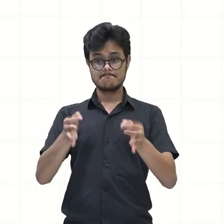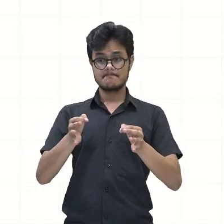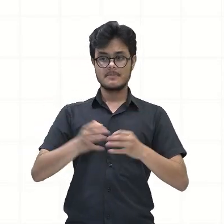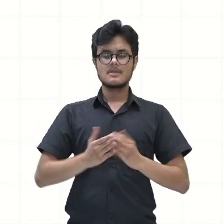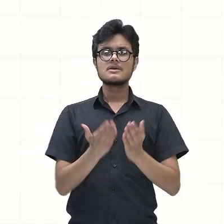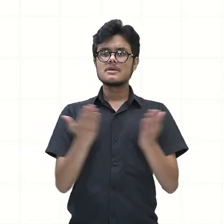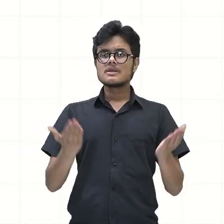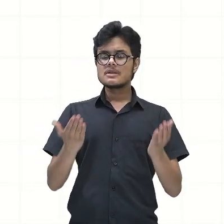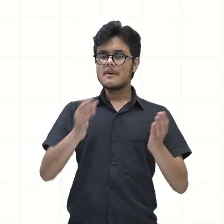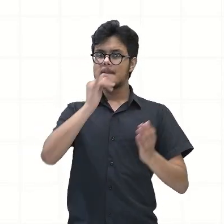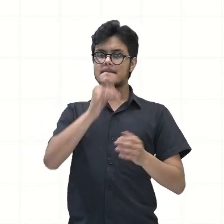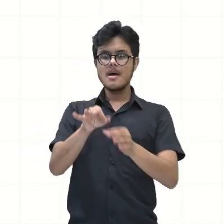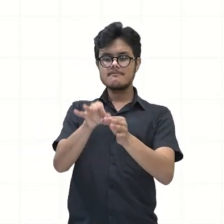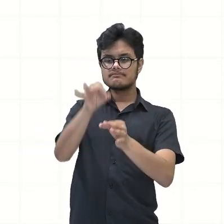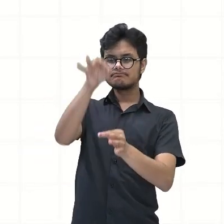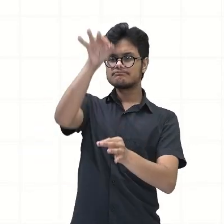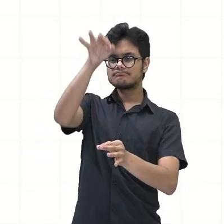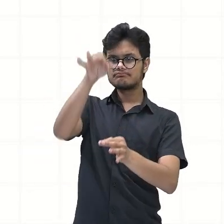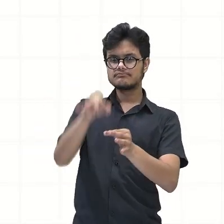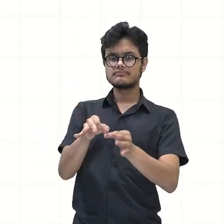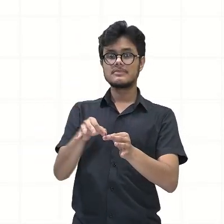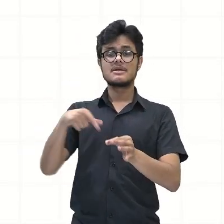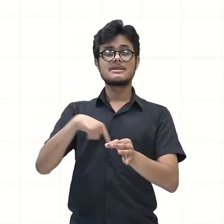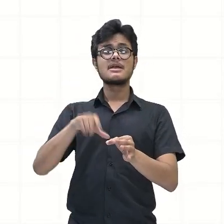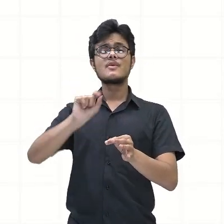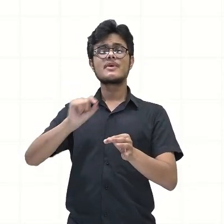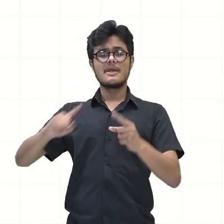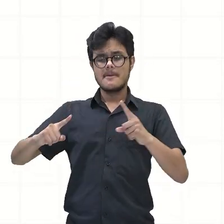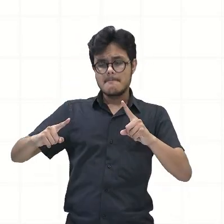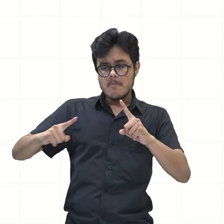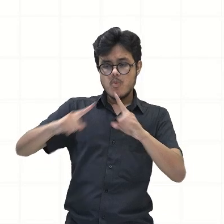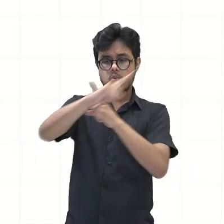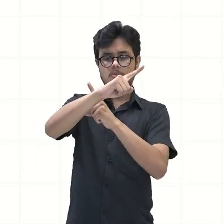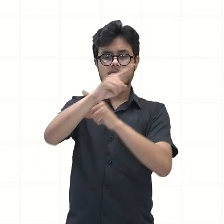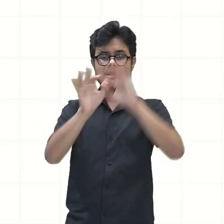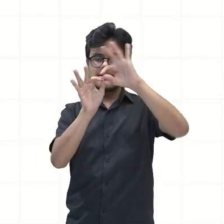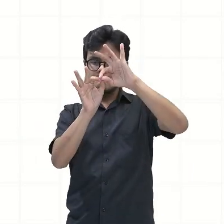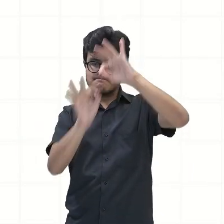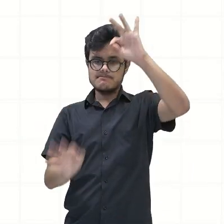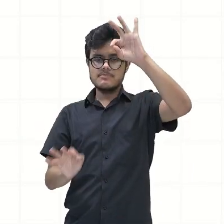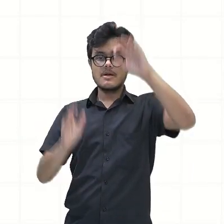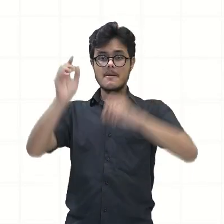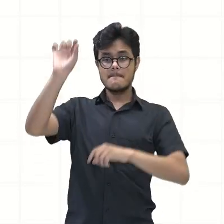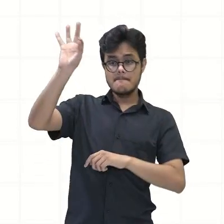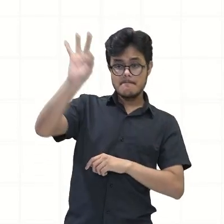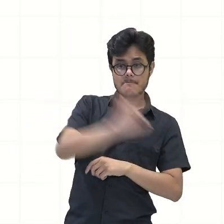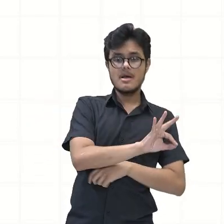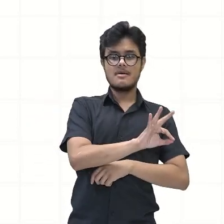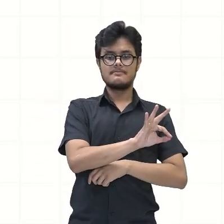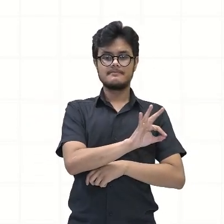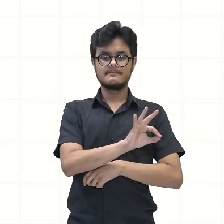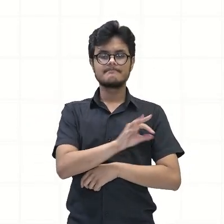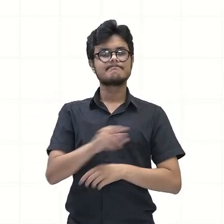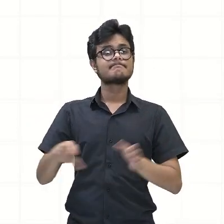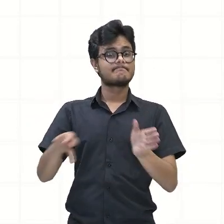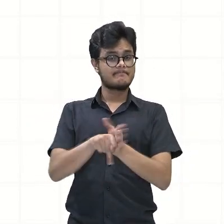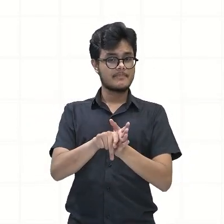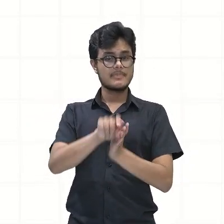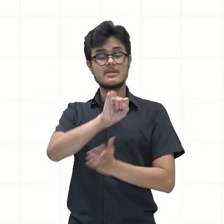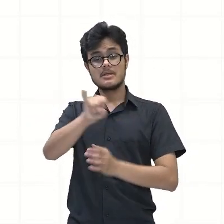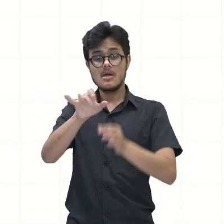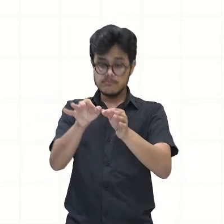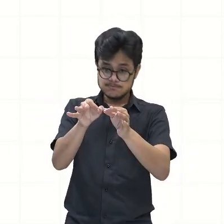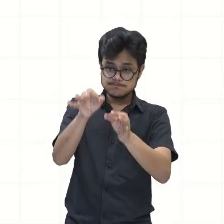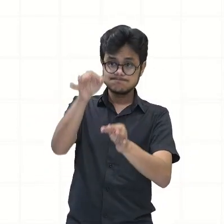essas retas, elas vão se intersectar, né? Como eu mostrei para vocês, elas são perpendiculares,